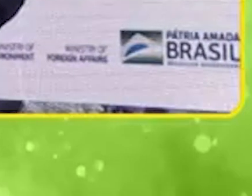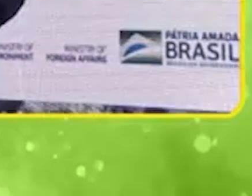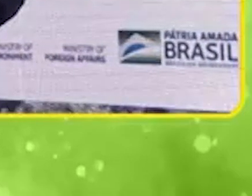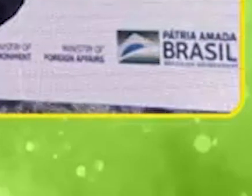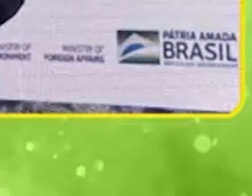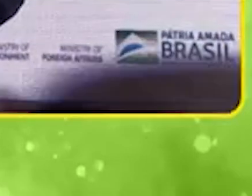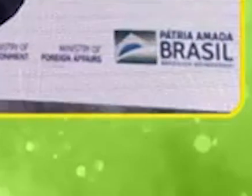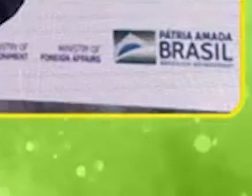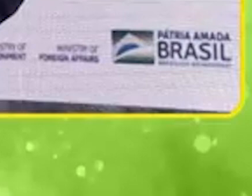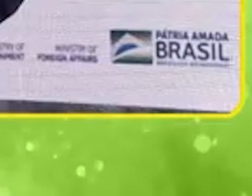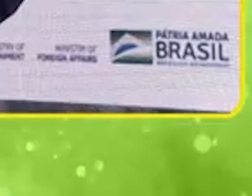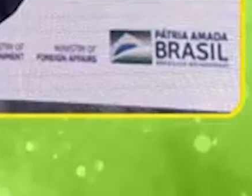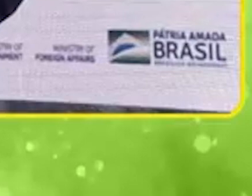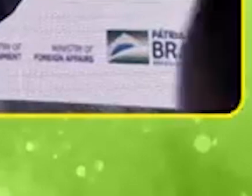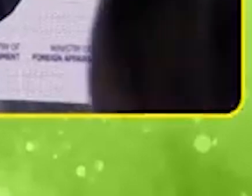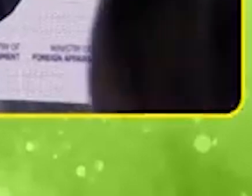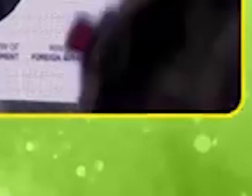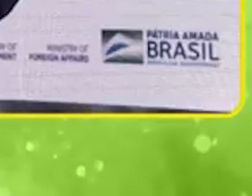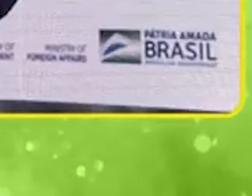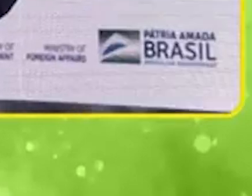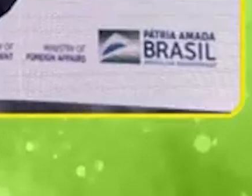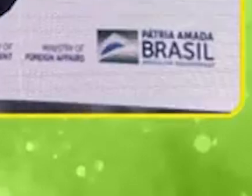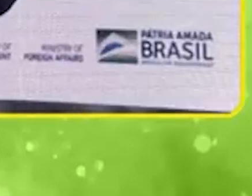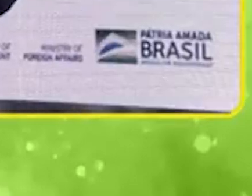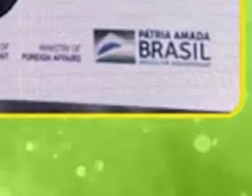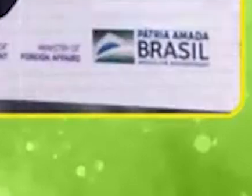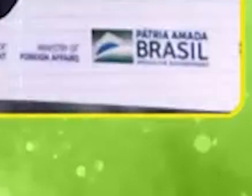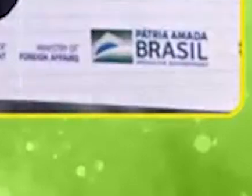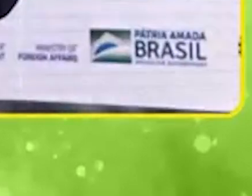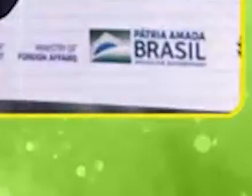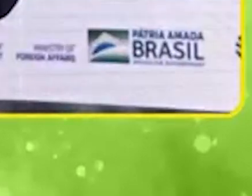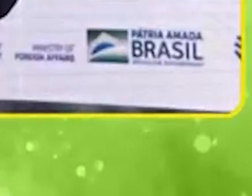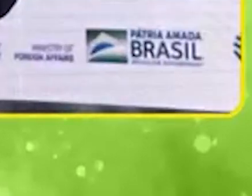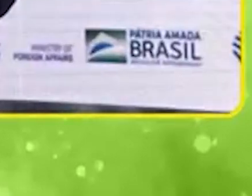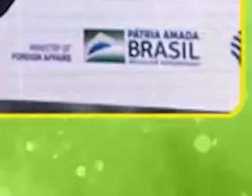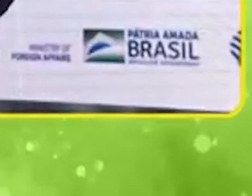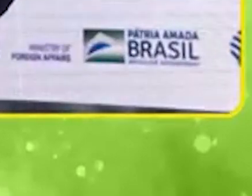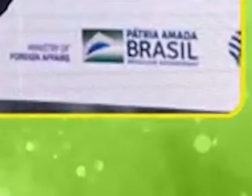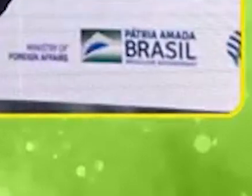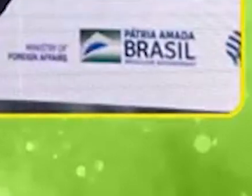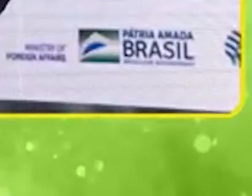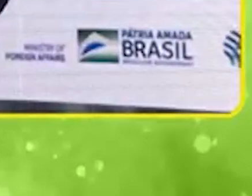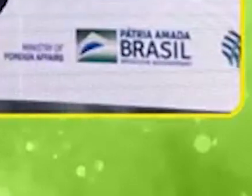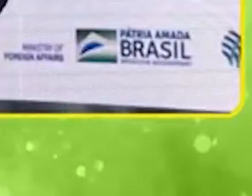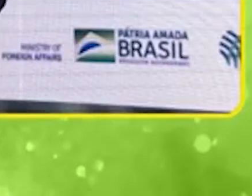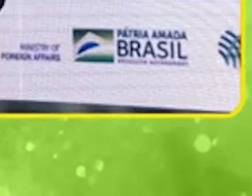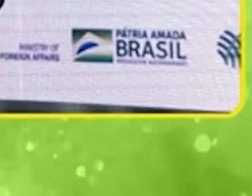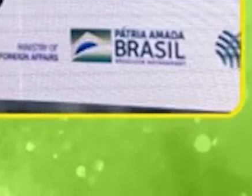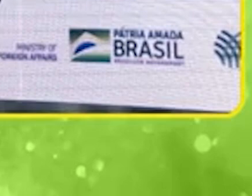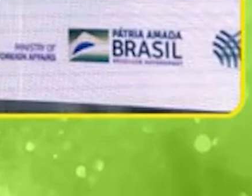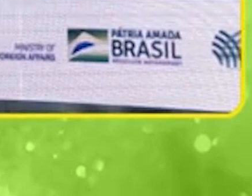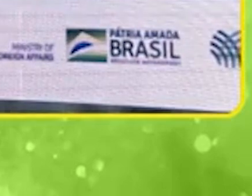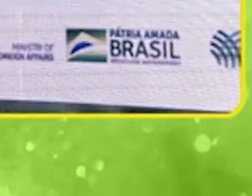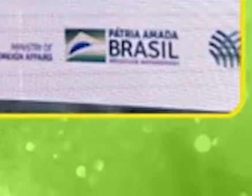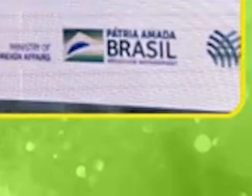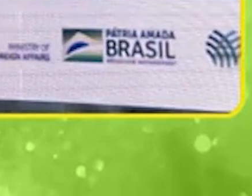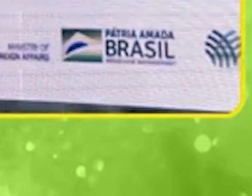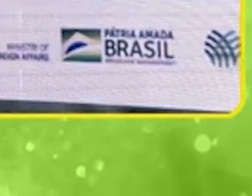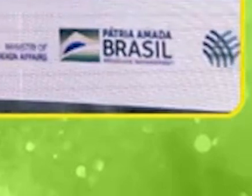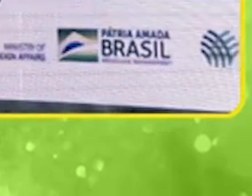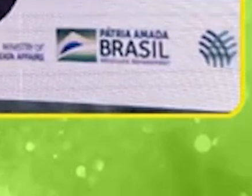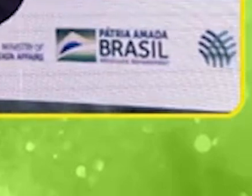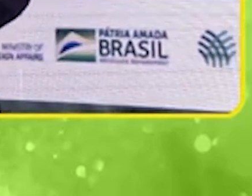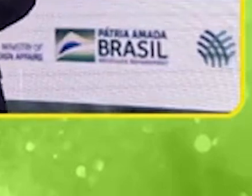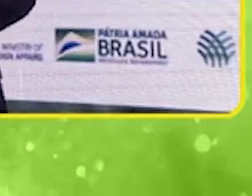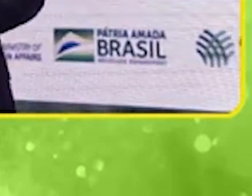nesse último painel vai ser tratado o tema políticas públicas de mudança climática do Brasil estão aqui presentes